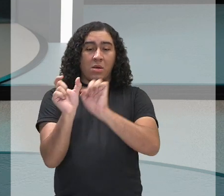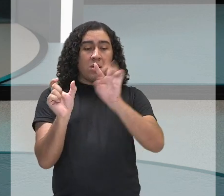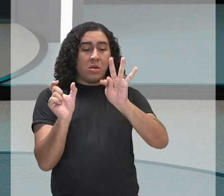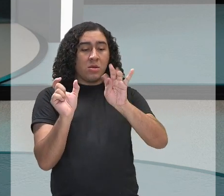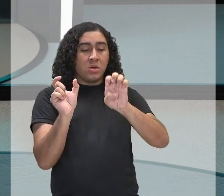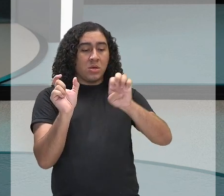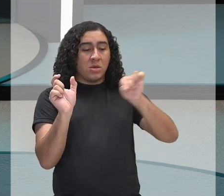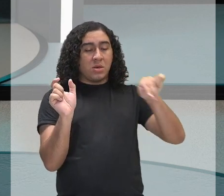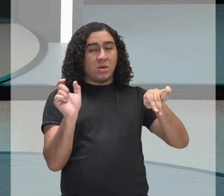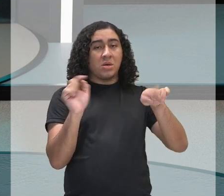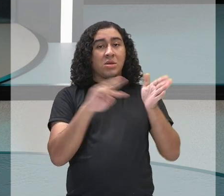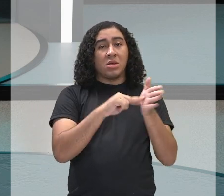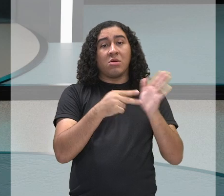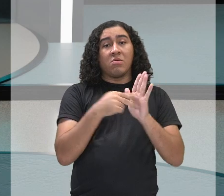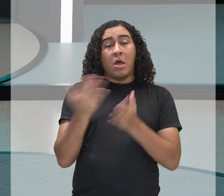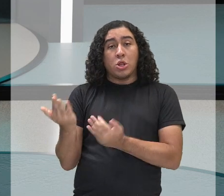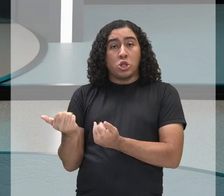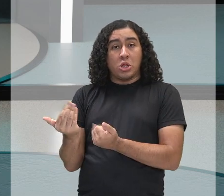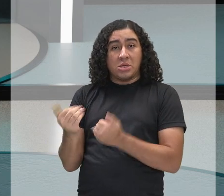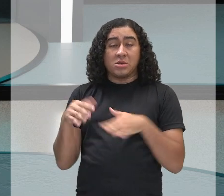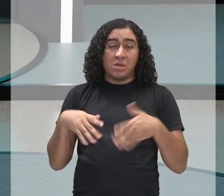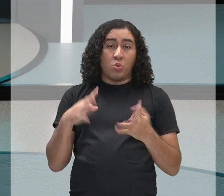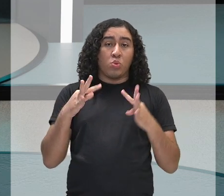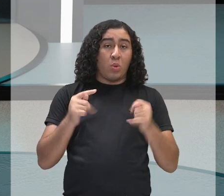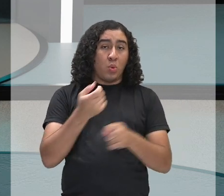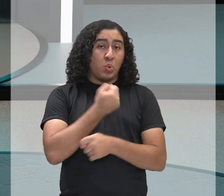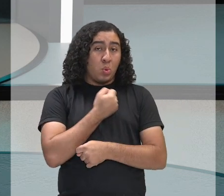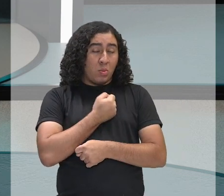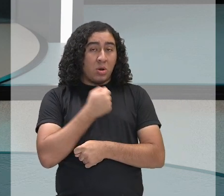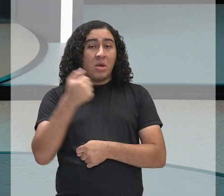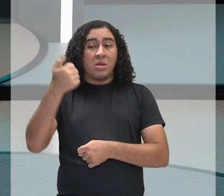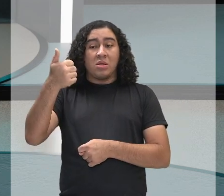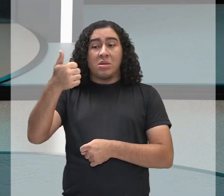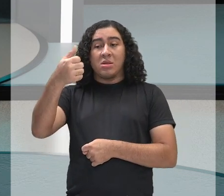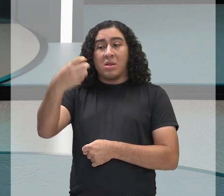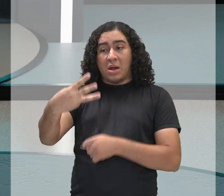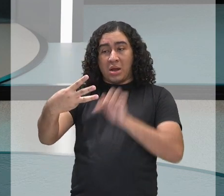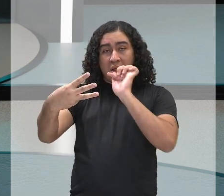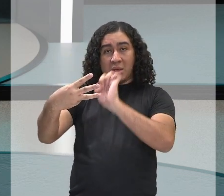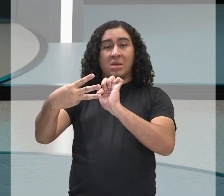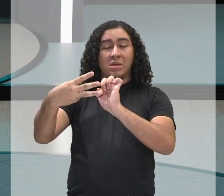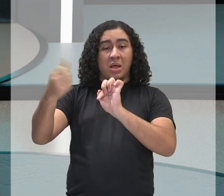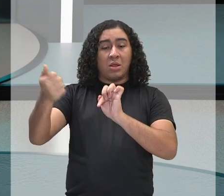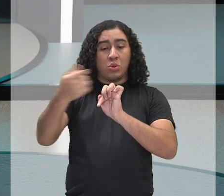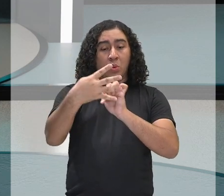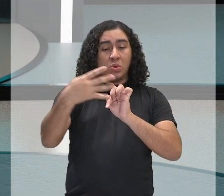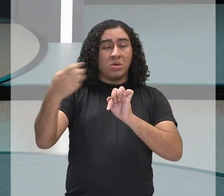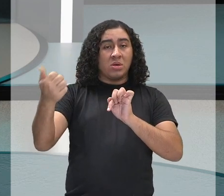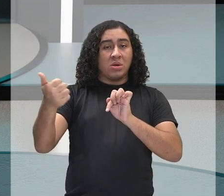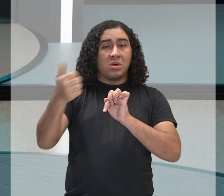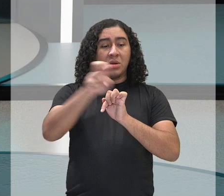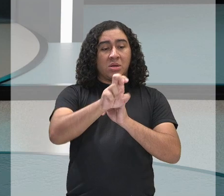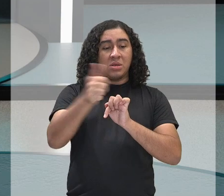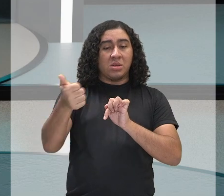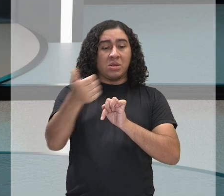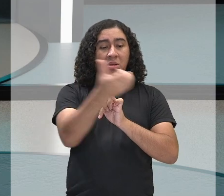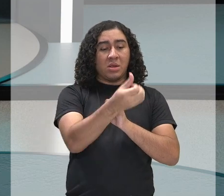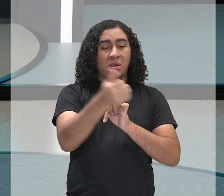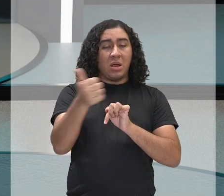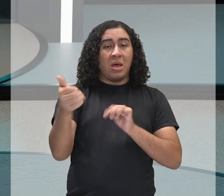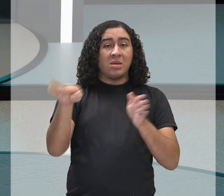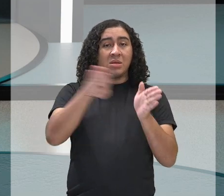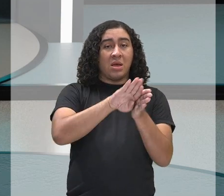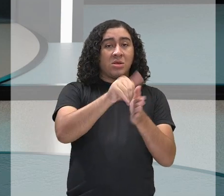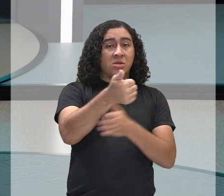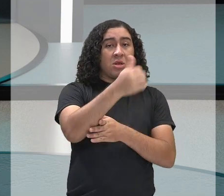língua inglesa. Então, todos os números têm sua terminação em teen a partir de 12, aliás, 13 até o 19, tá